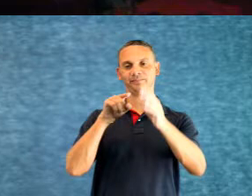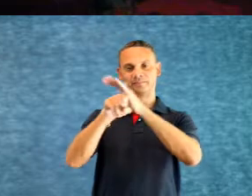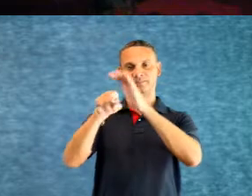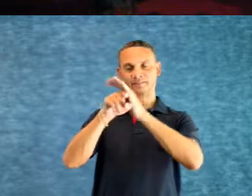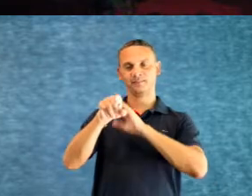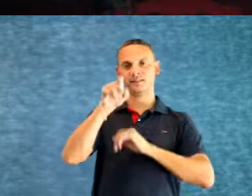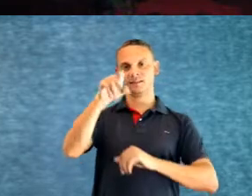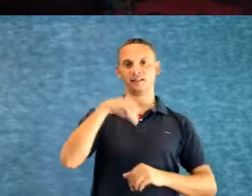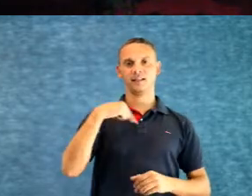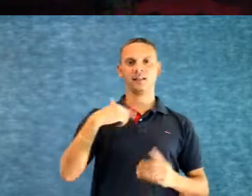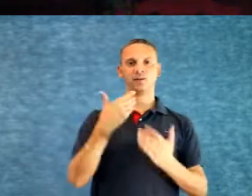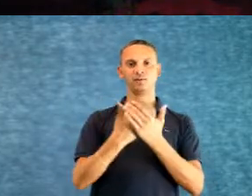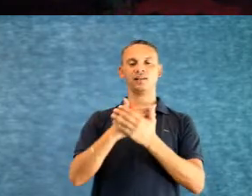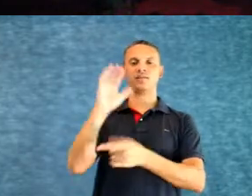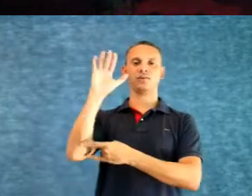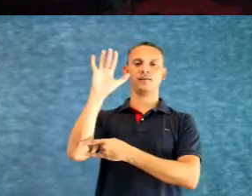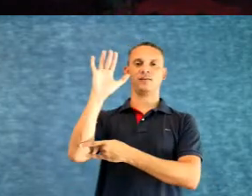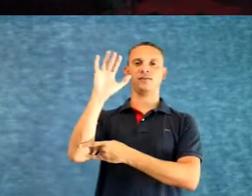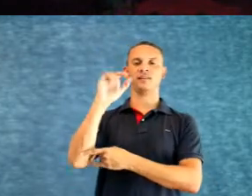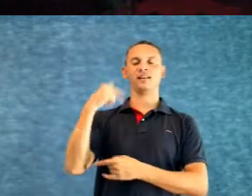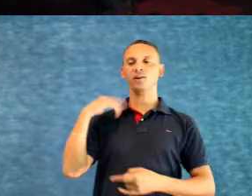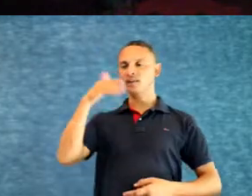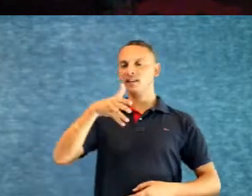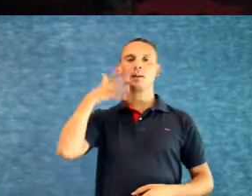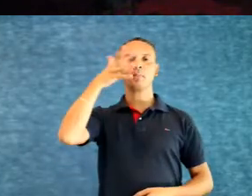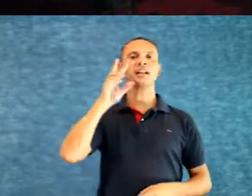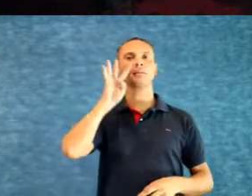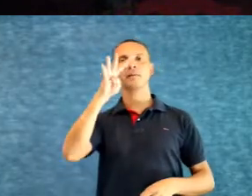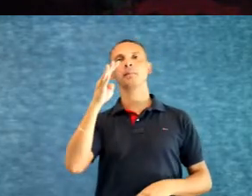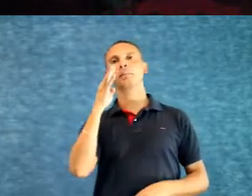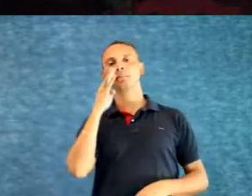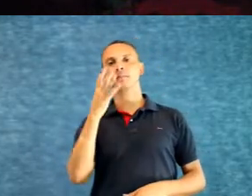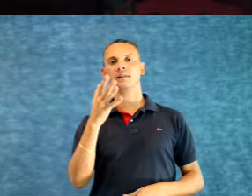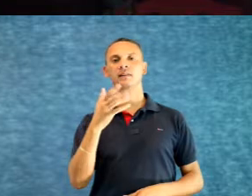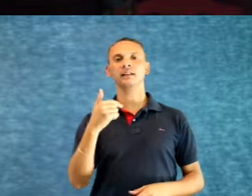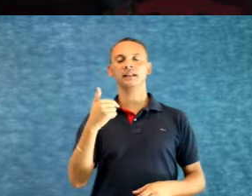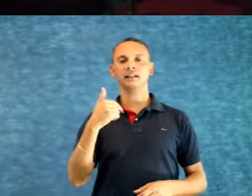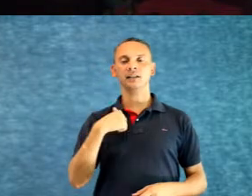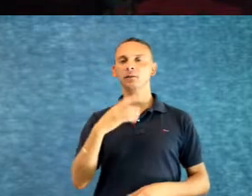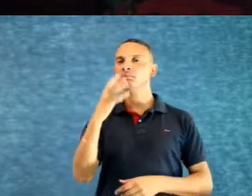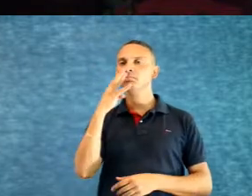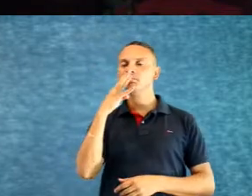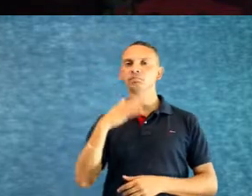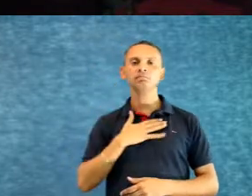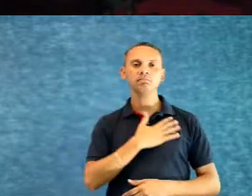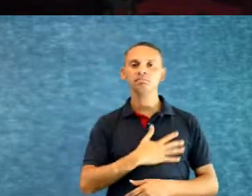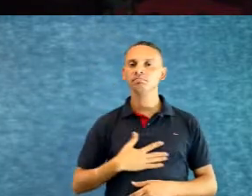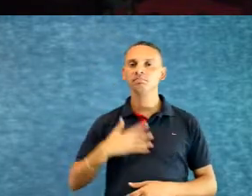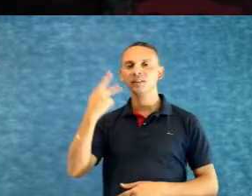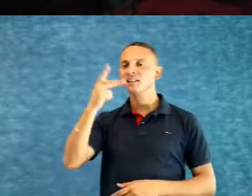uma pessoa importantíssima lá no Rio Grande do Norte, na terra do André, e eu queria